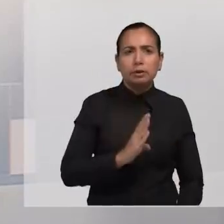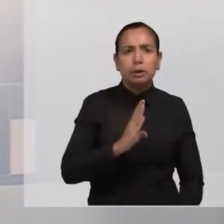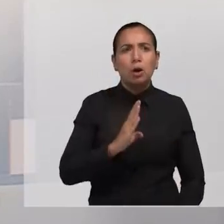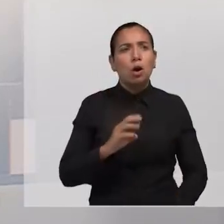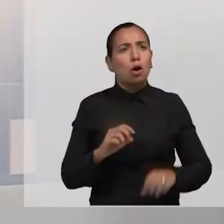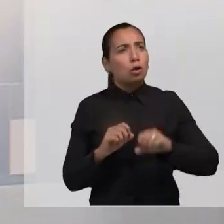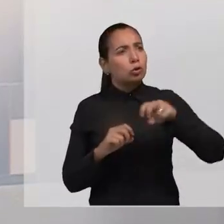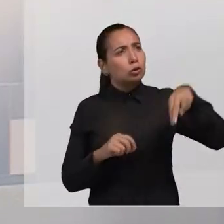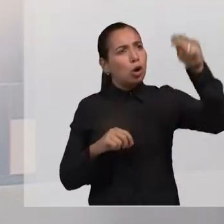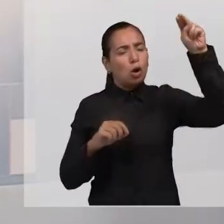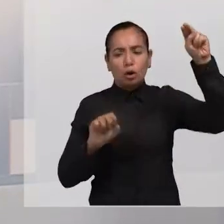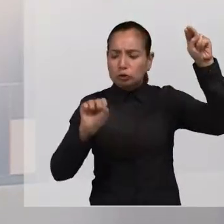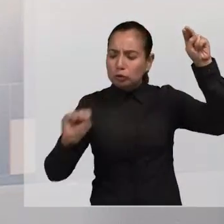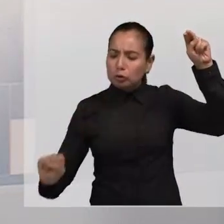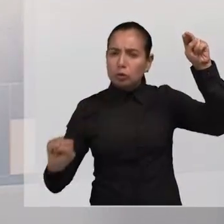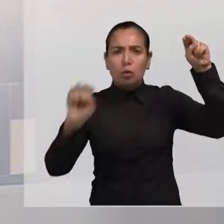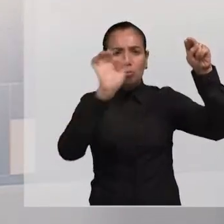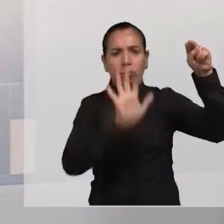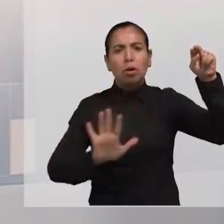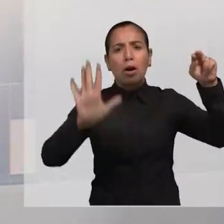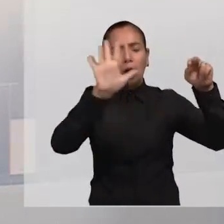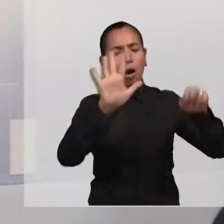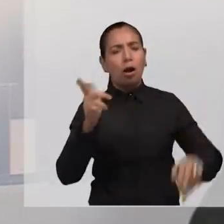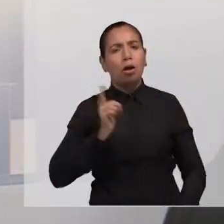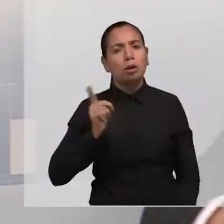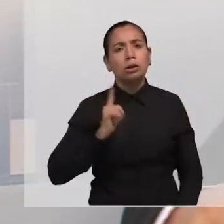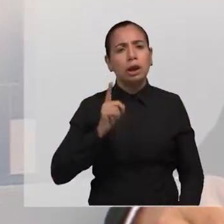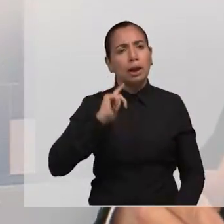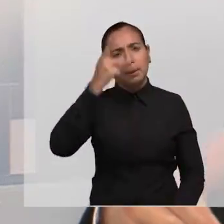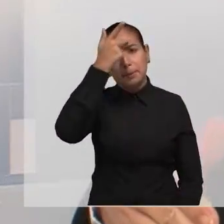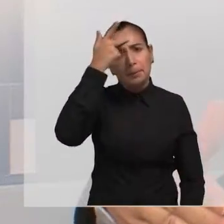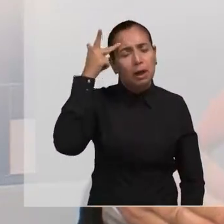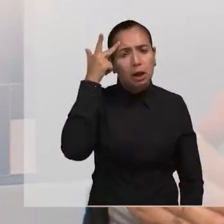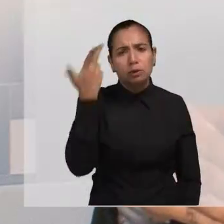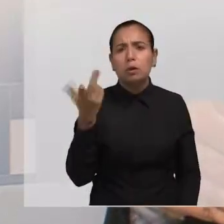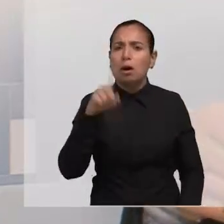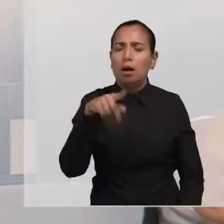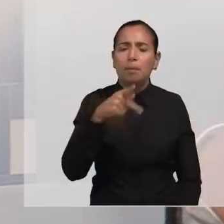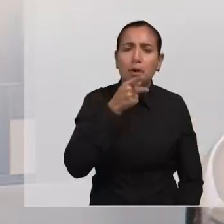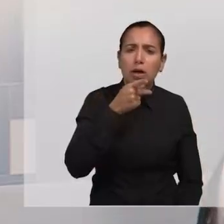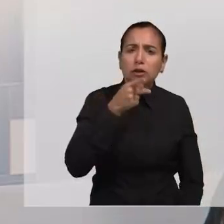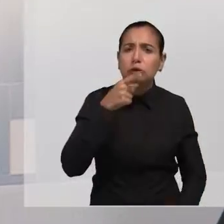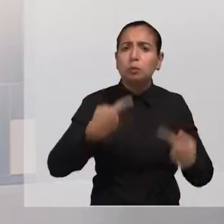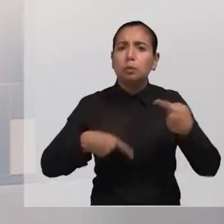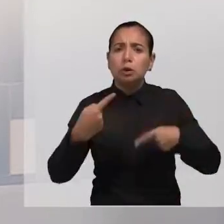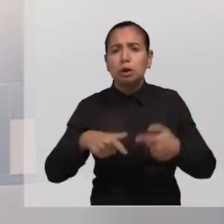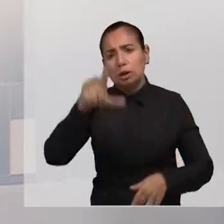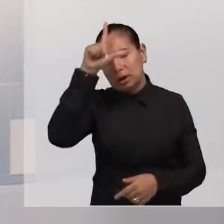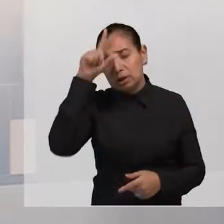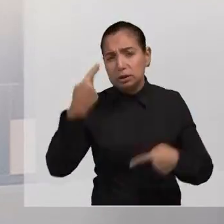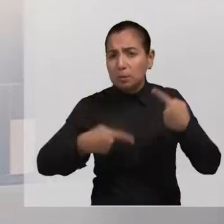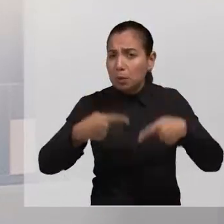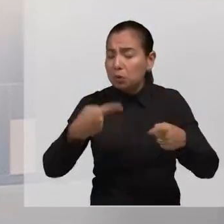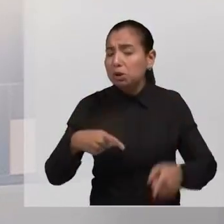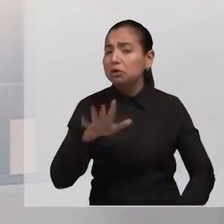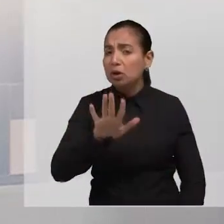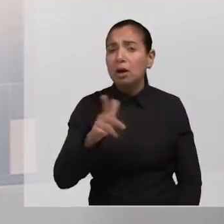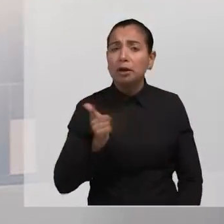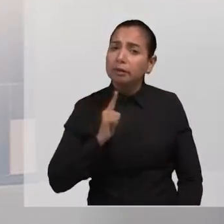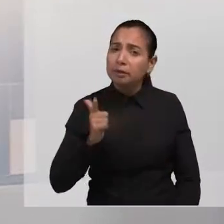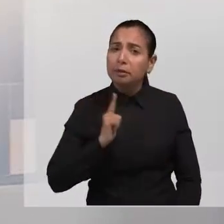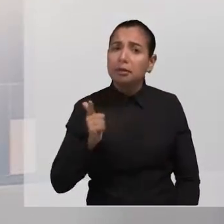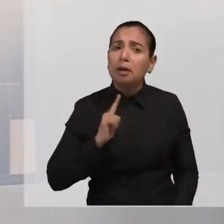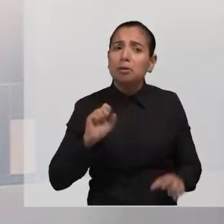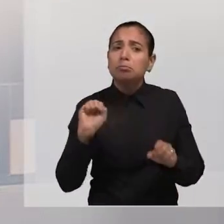aonde grupos se reúnem de pessoas, independente de partidos políticos, lideranças políticas, e fazem eventos